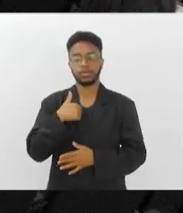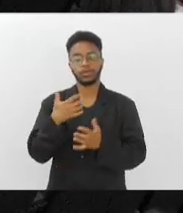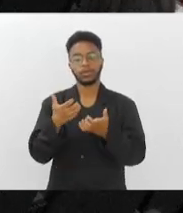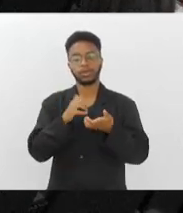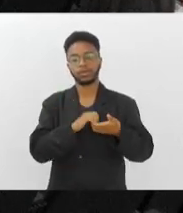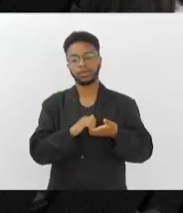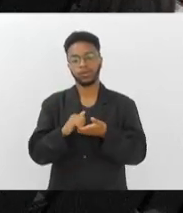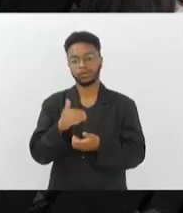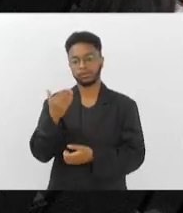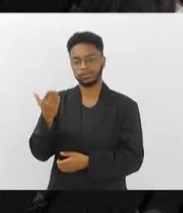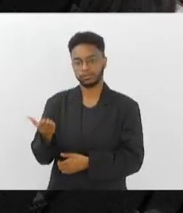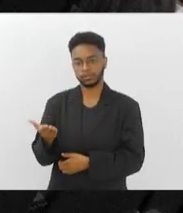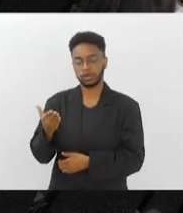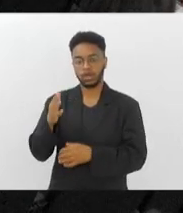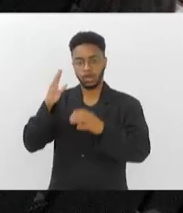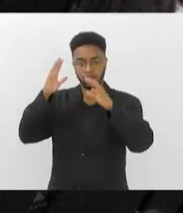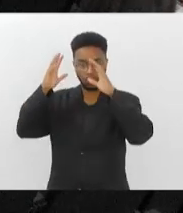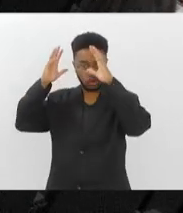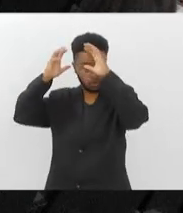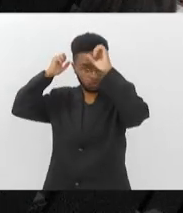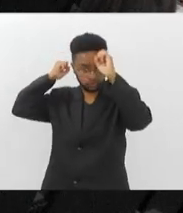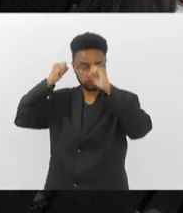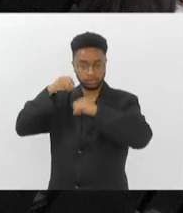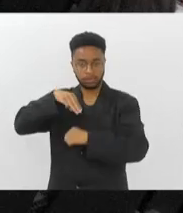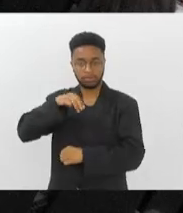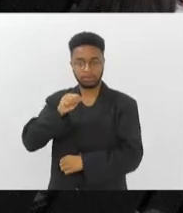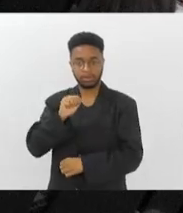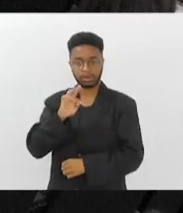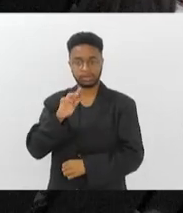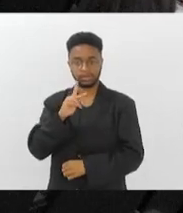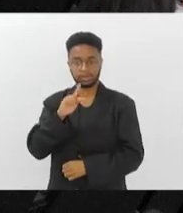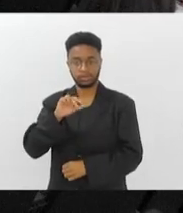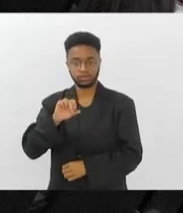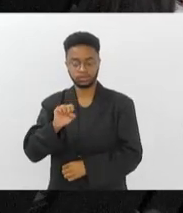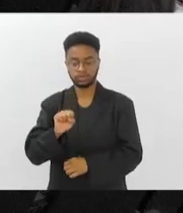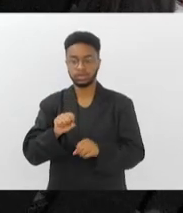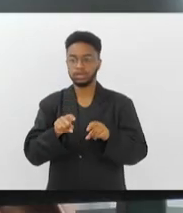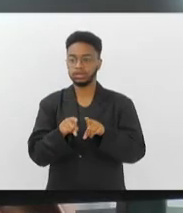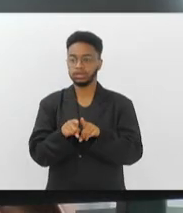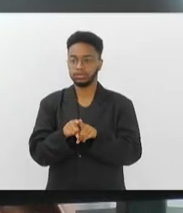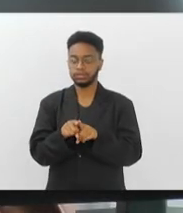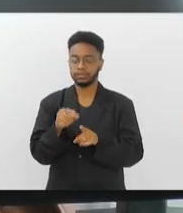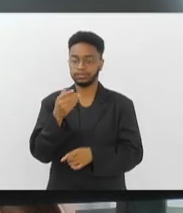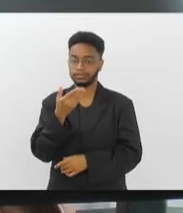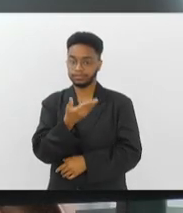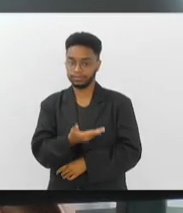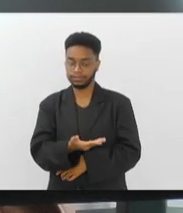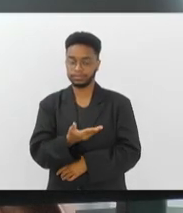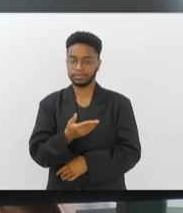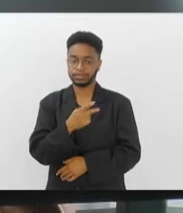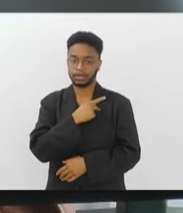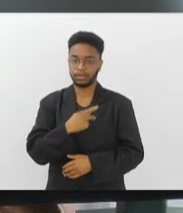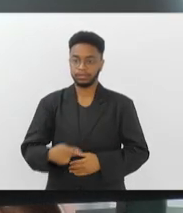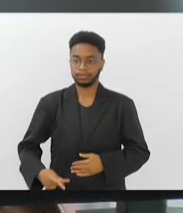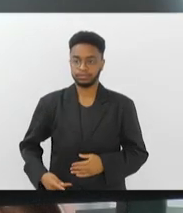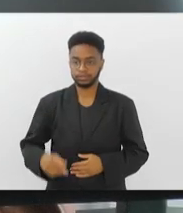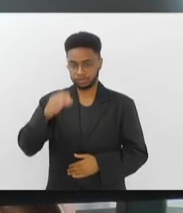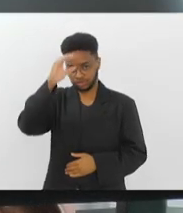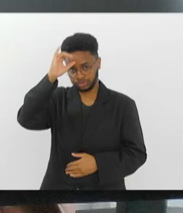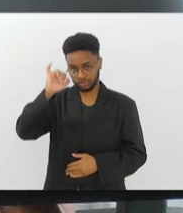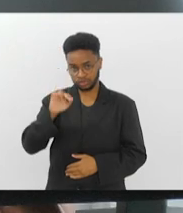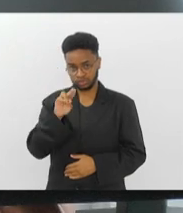Vossa Excelência, senhor cônsul Matheus Samiranda, a nossa amada presidente Tia